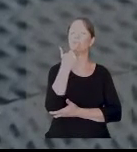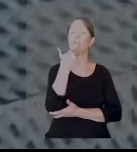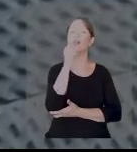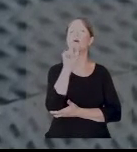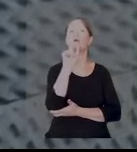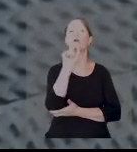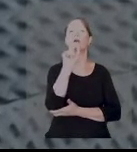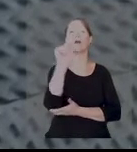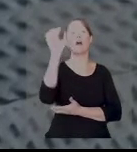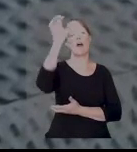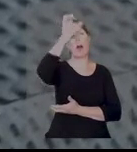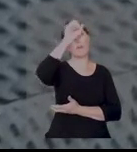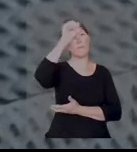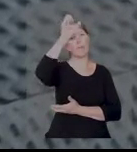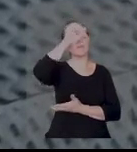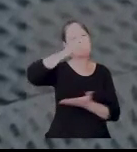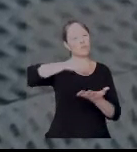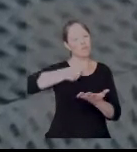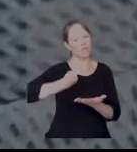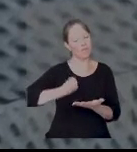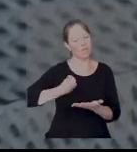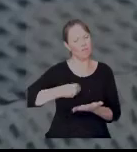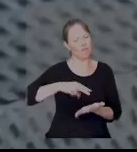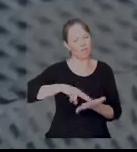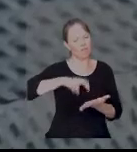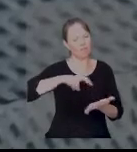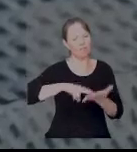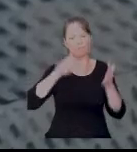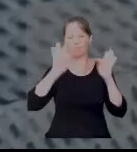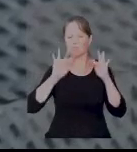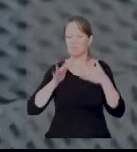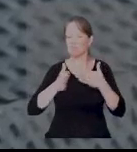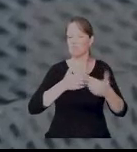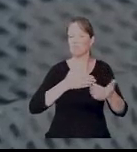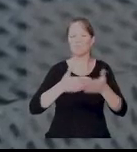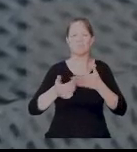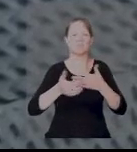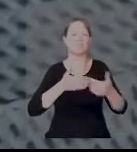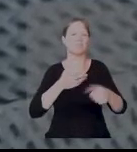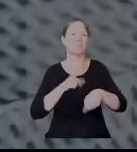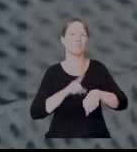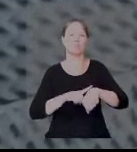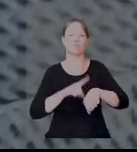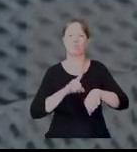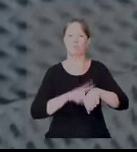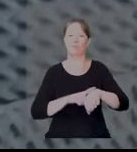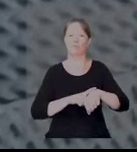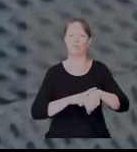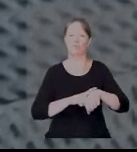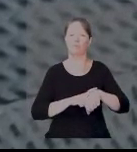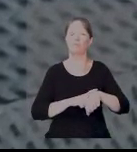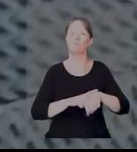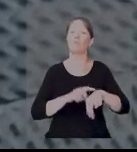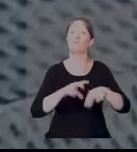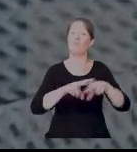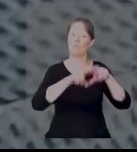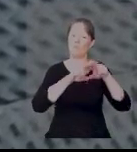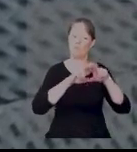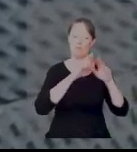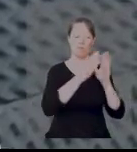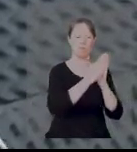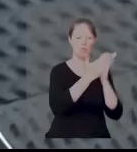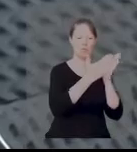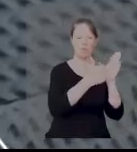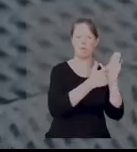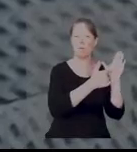Paulo: aprendi a viver contente em toda e qualquer situação. E o salmista mostra por que